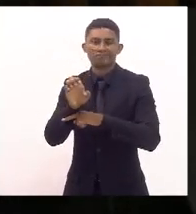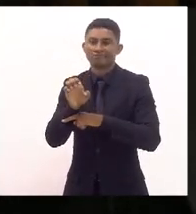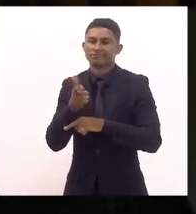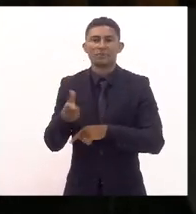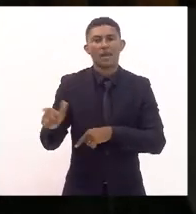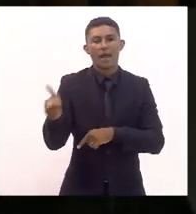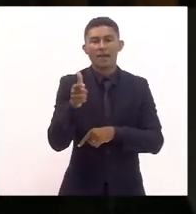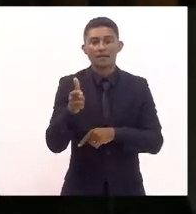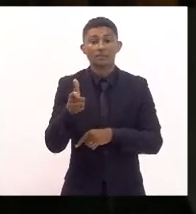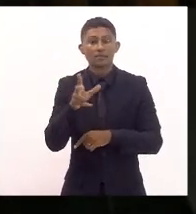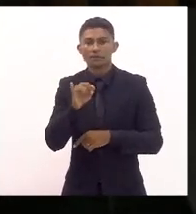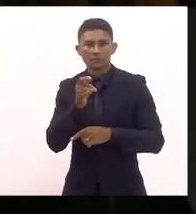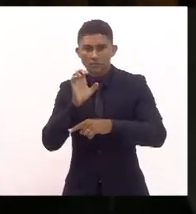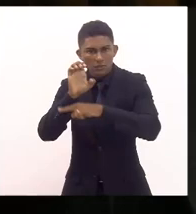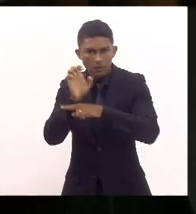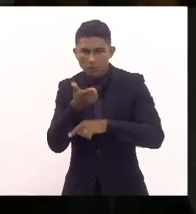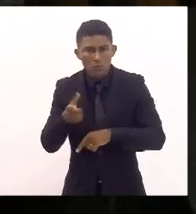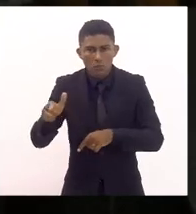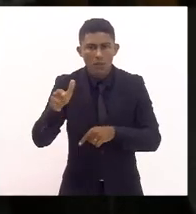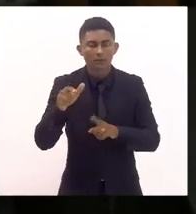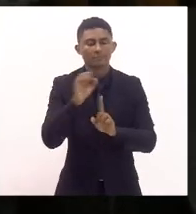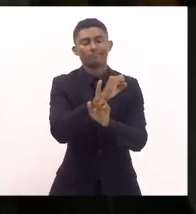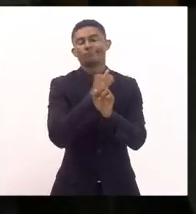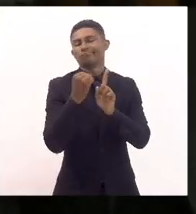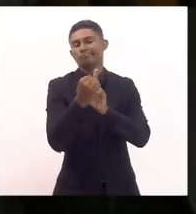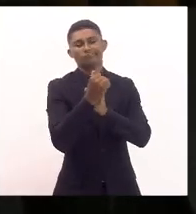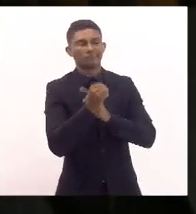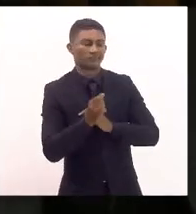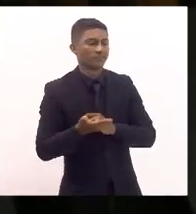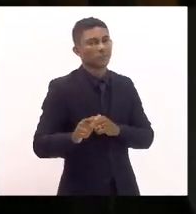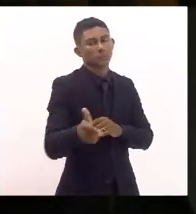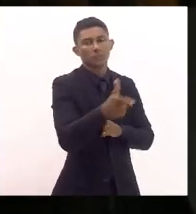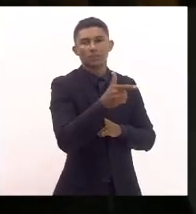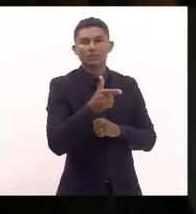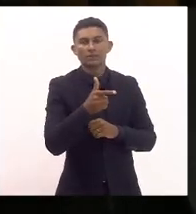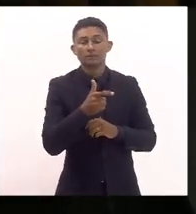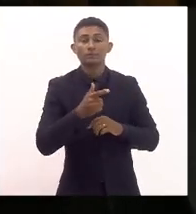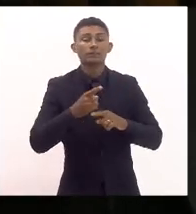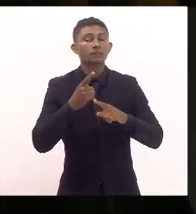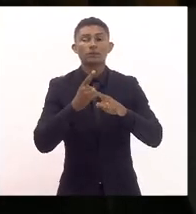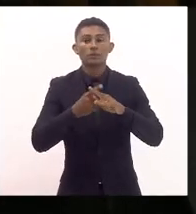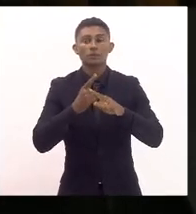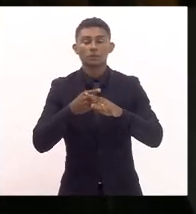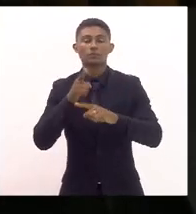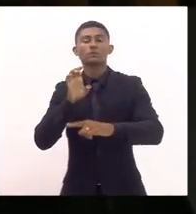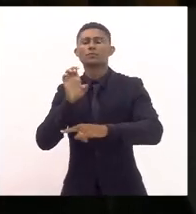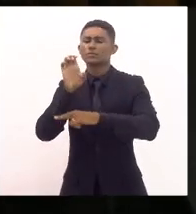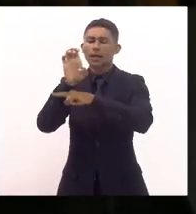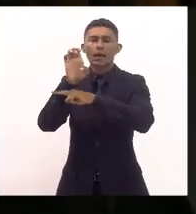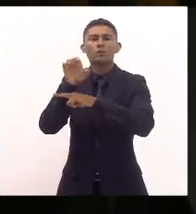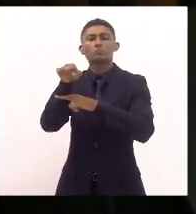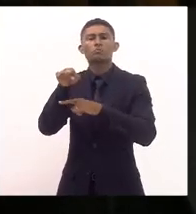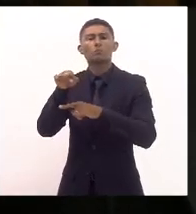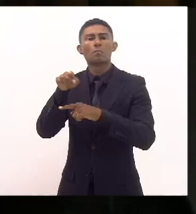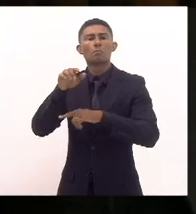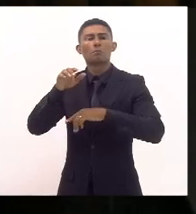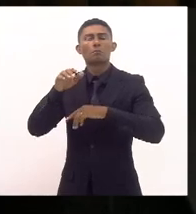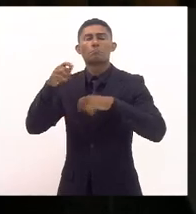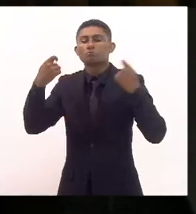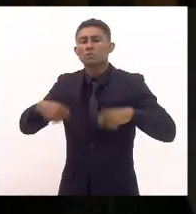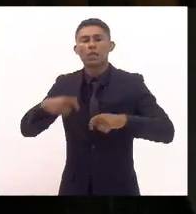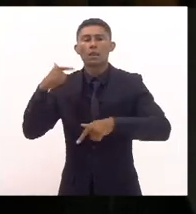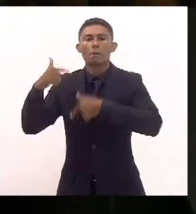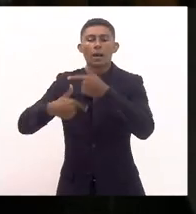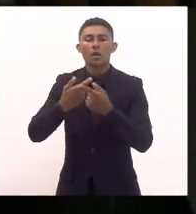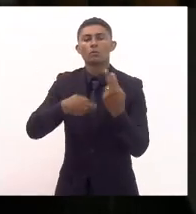tiver estado não tem sociedade que uma das grandes funções do Estado é